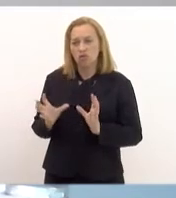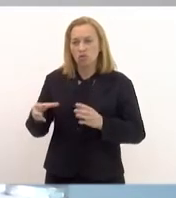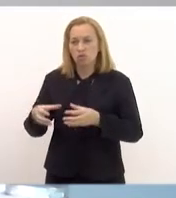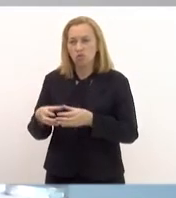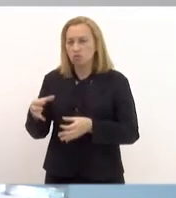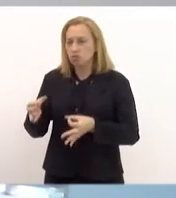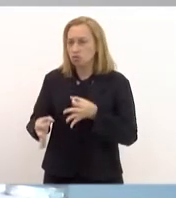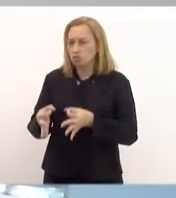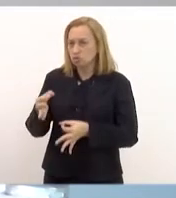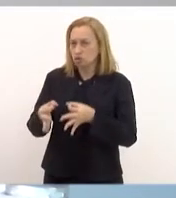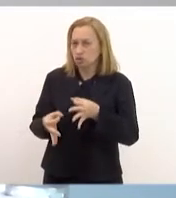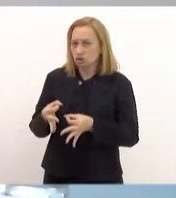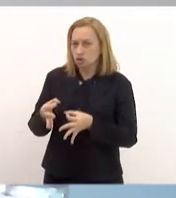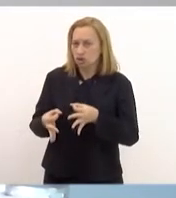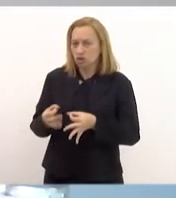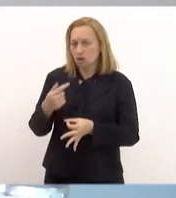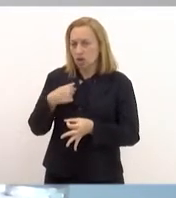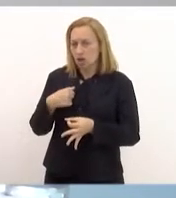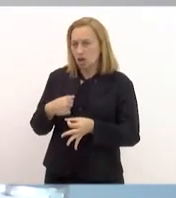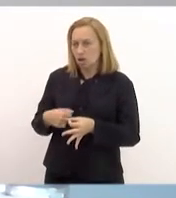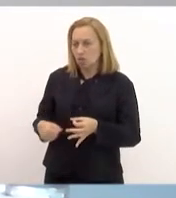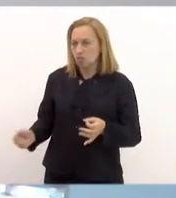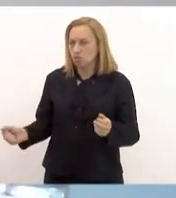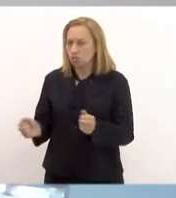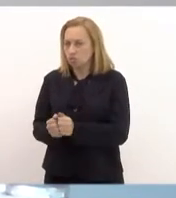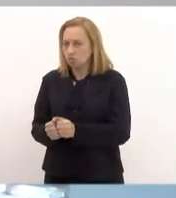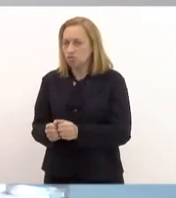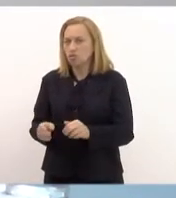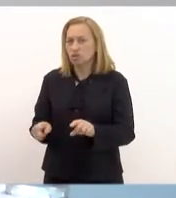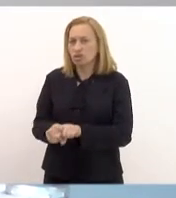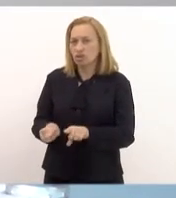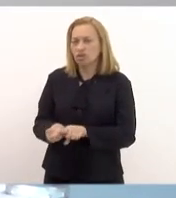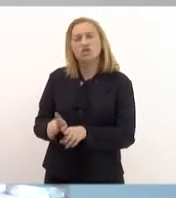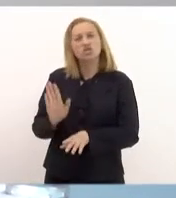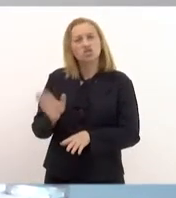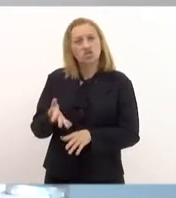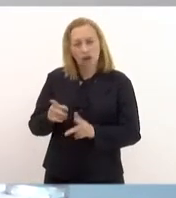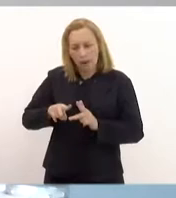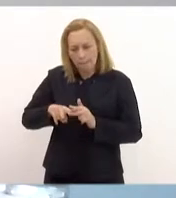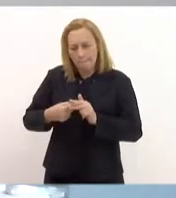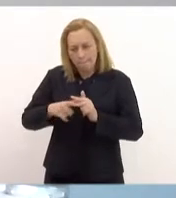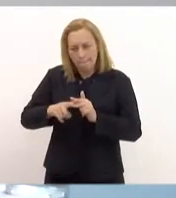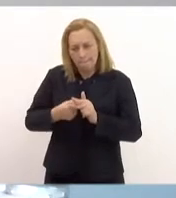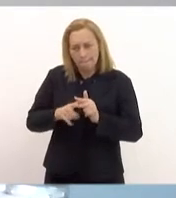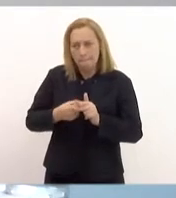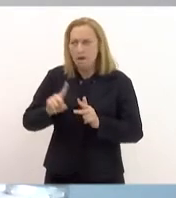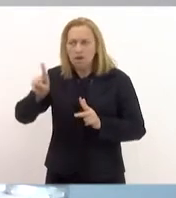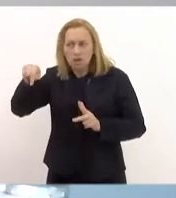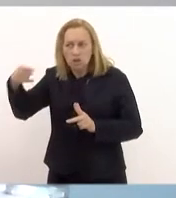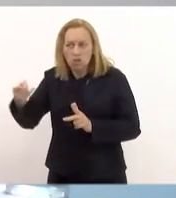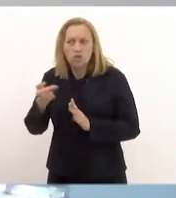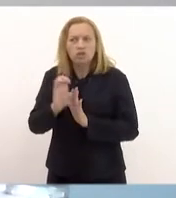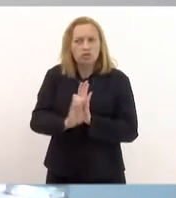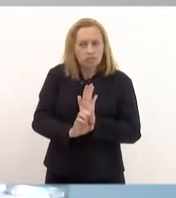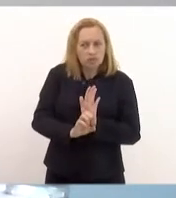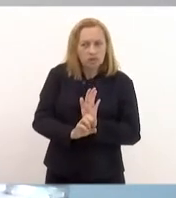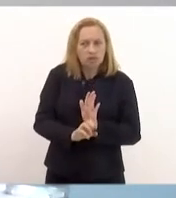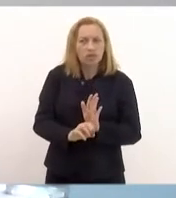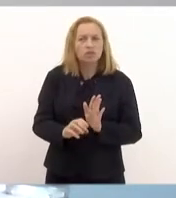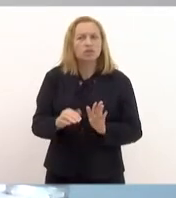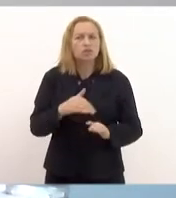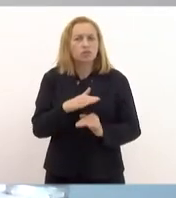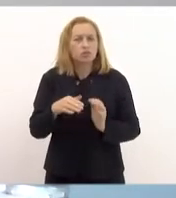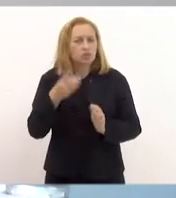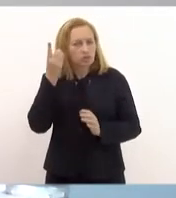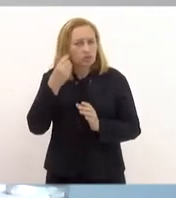Justiça, que eu participei, já fez as devidas correções. E tem outras emendas feitas pelos senhores